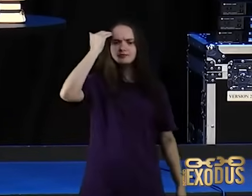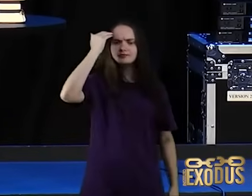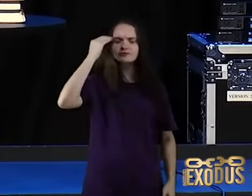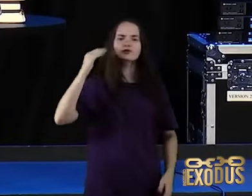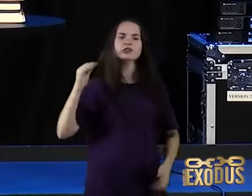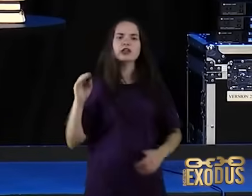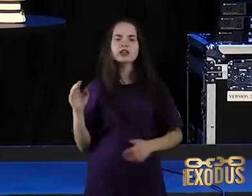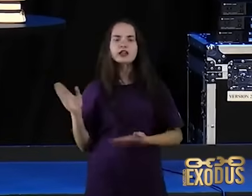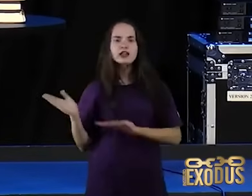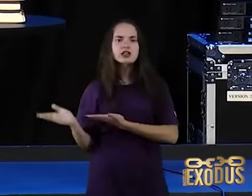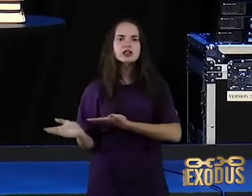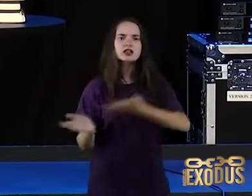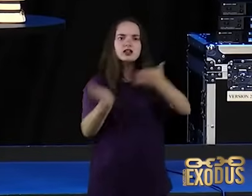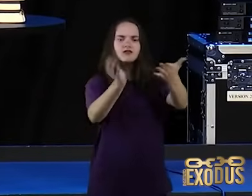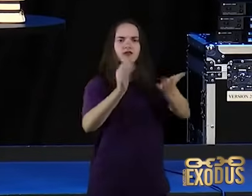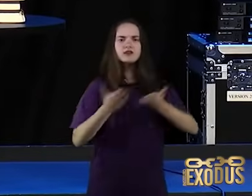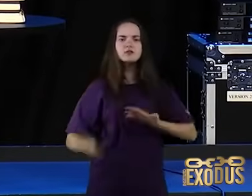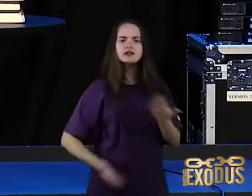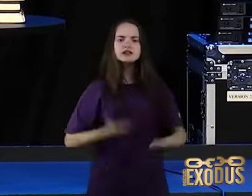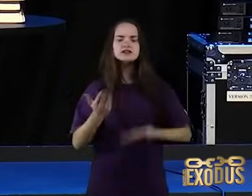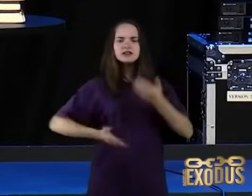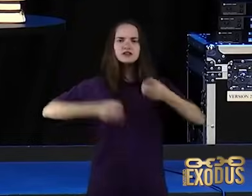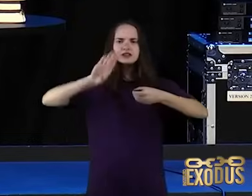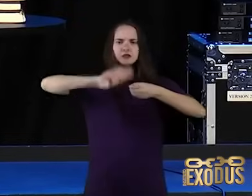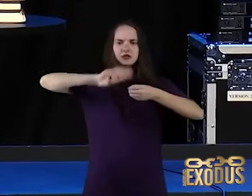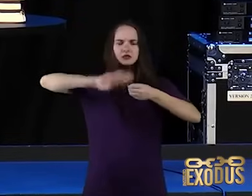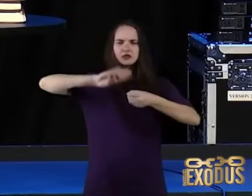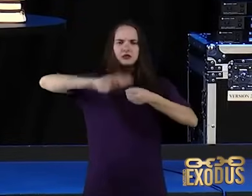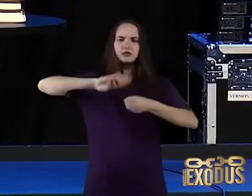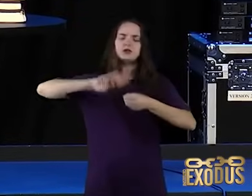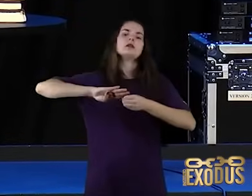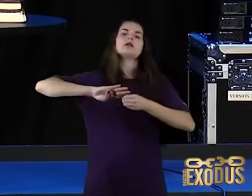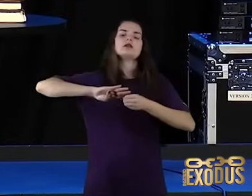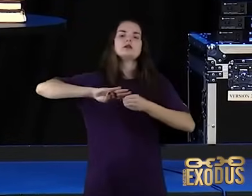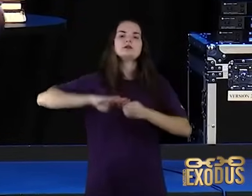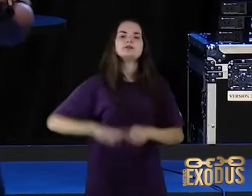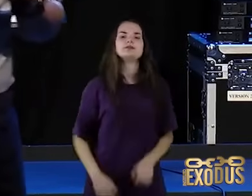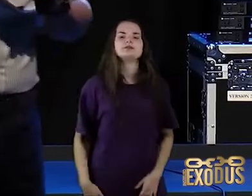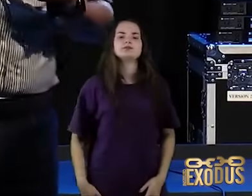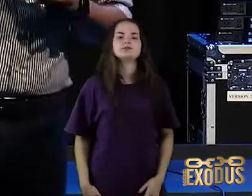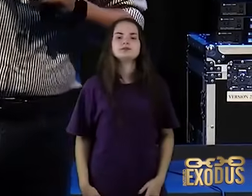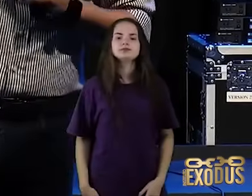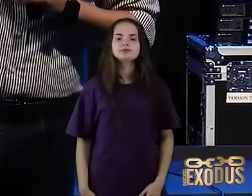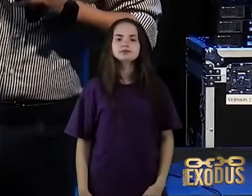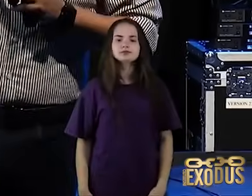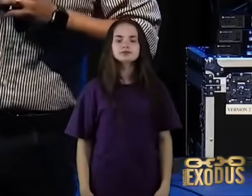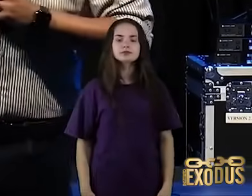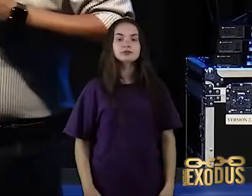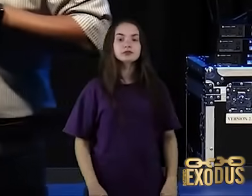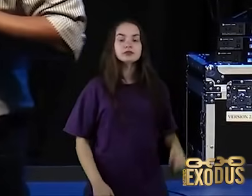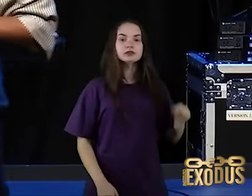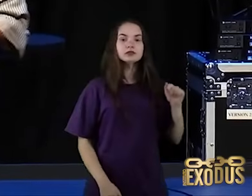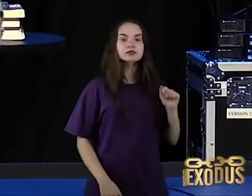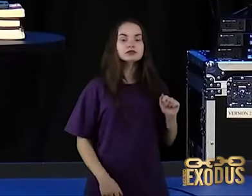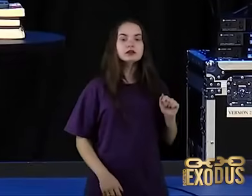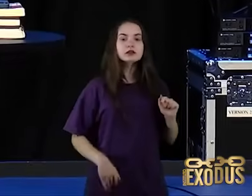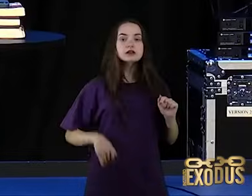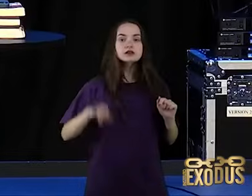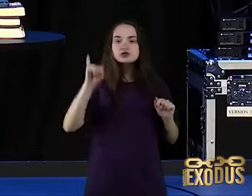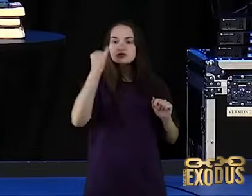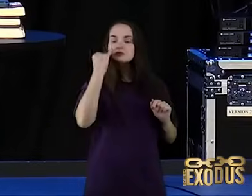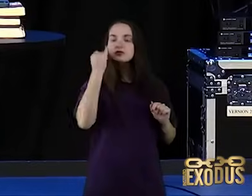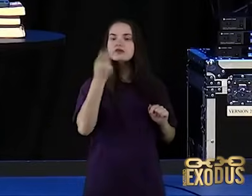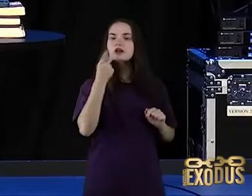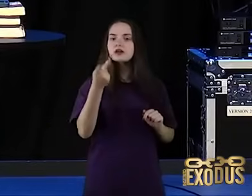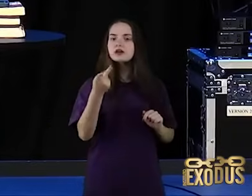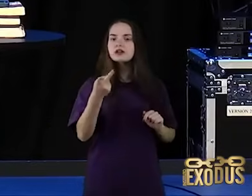levados para servir na Babilônia ele vai falar assim eu só vou trazer do passado o que me dá esperança